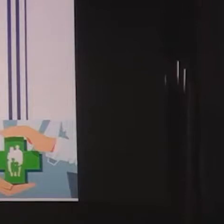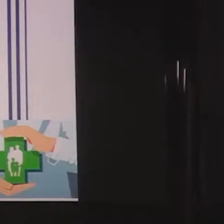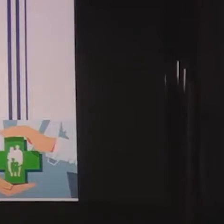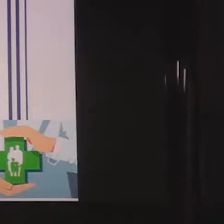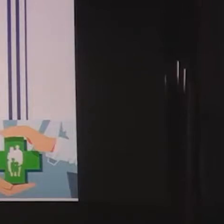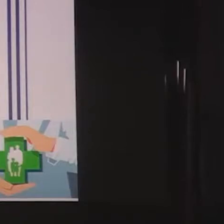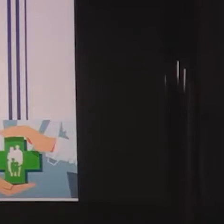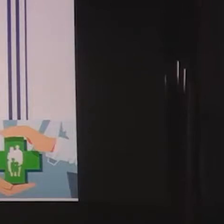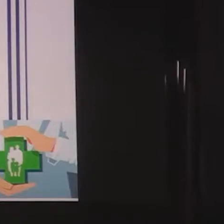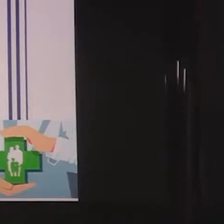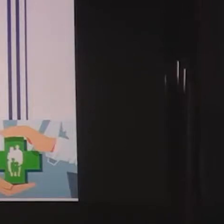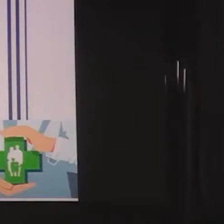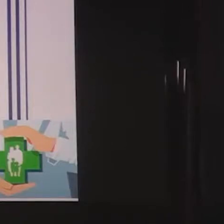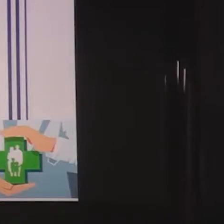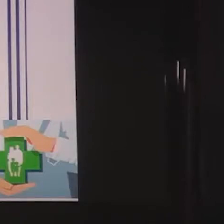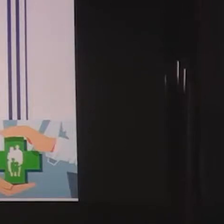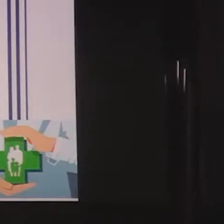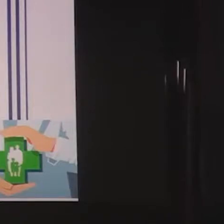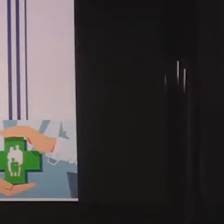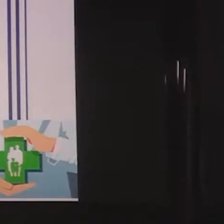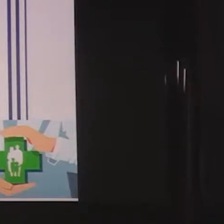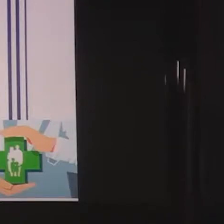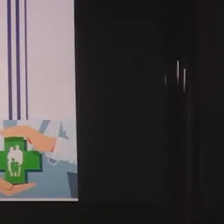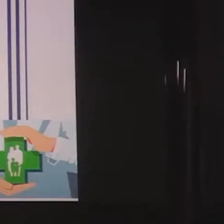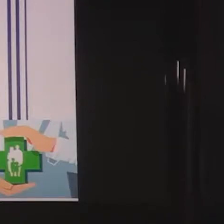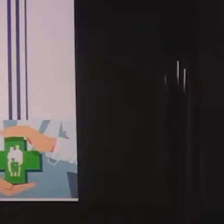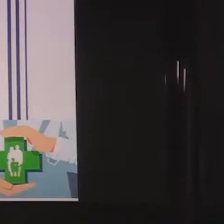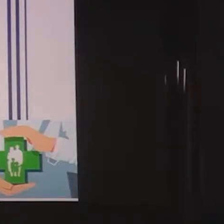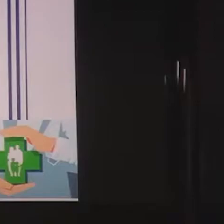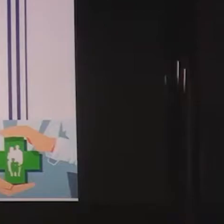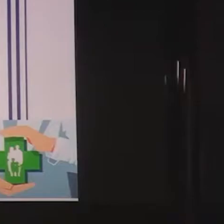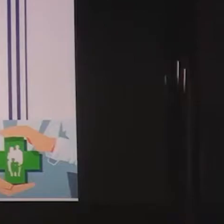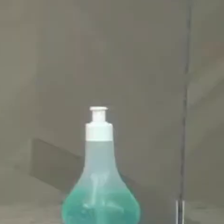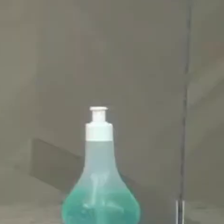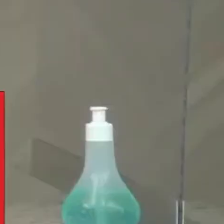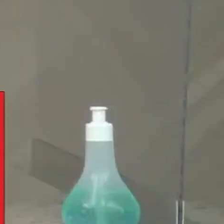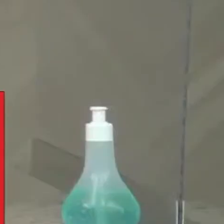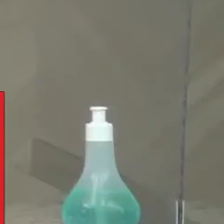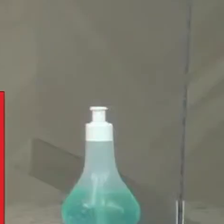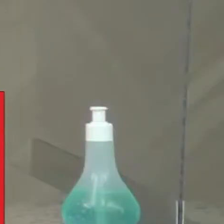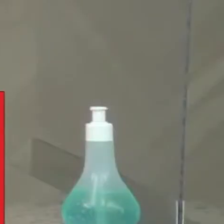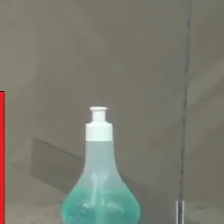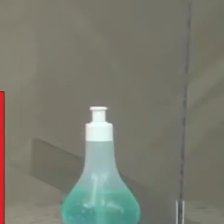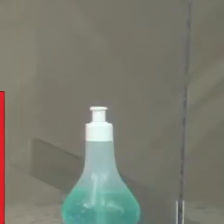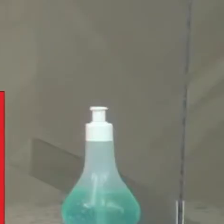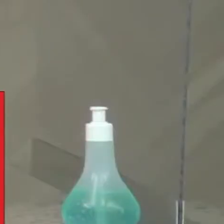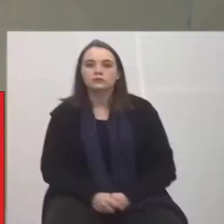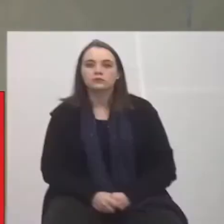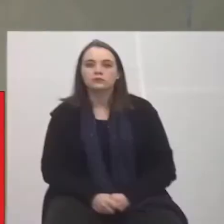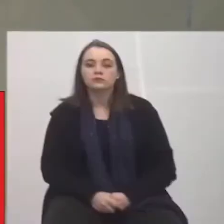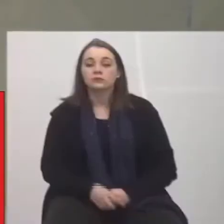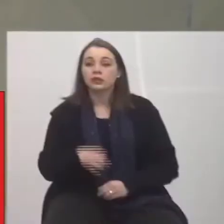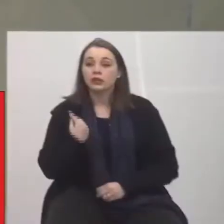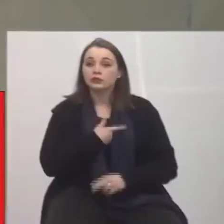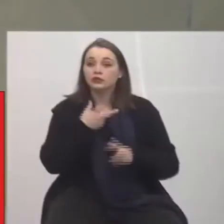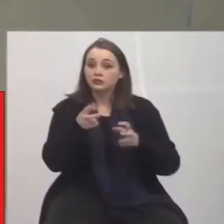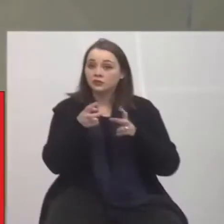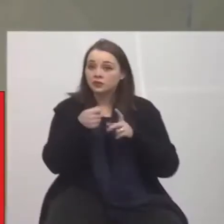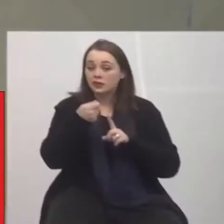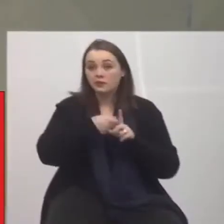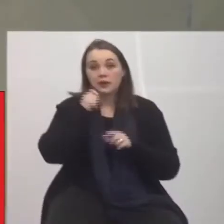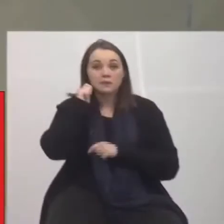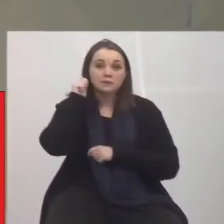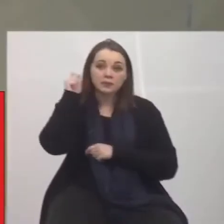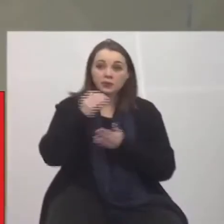anteriores, devido à liberação de consultas e a liberação e a quantidade e com o atendimento